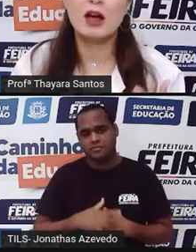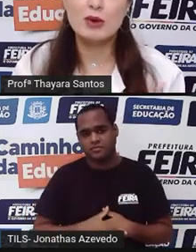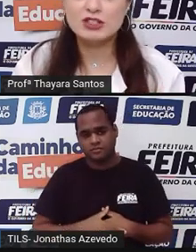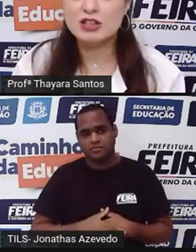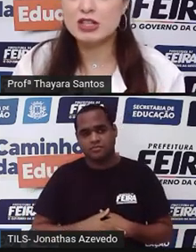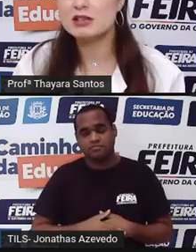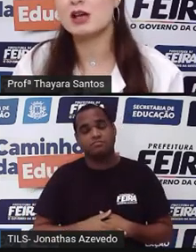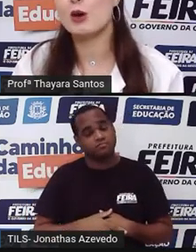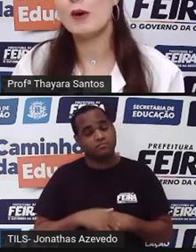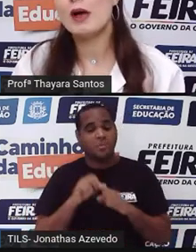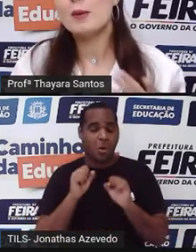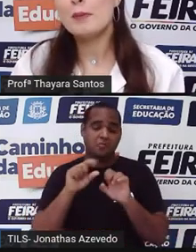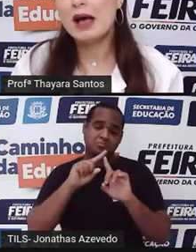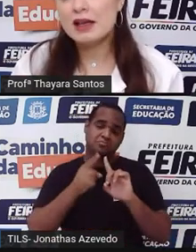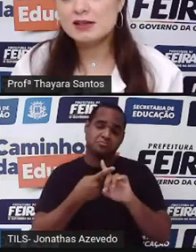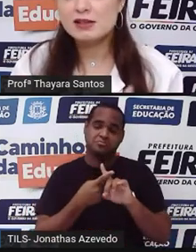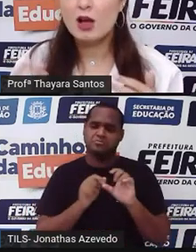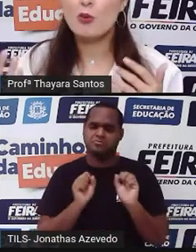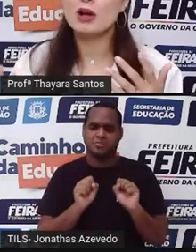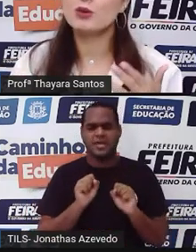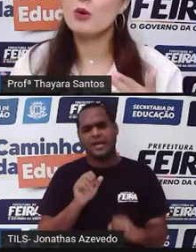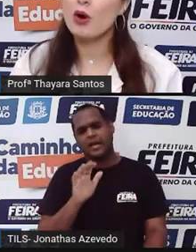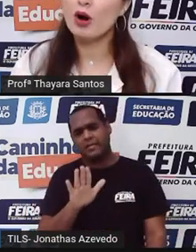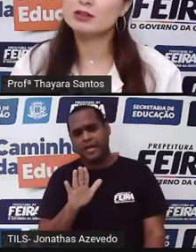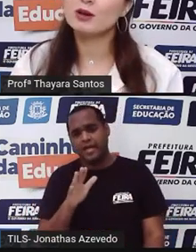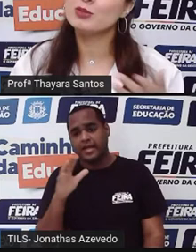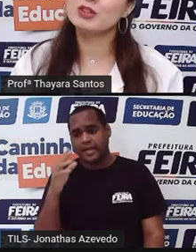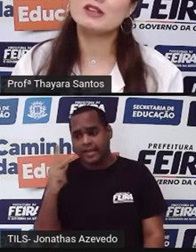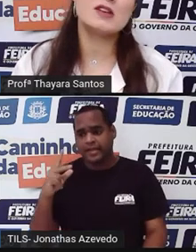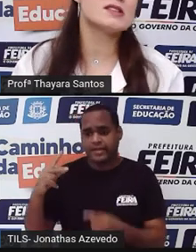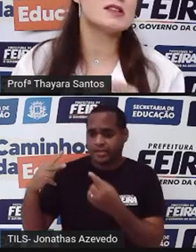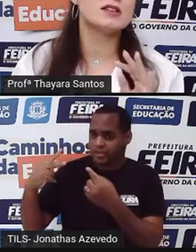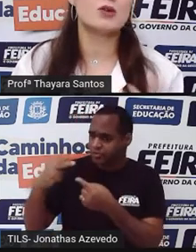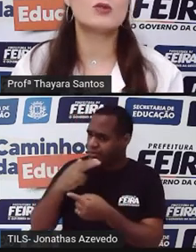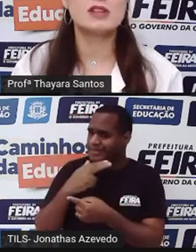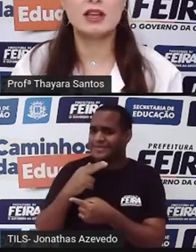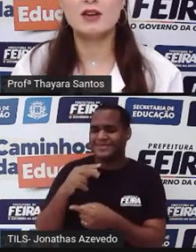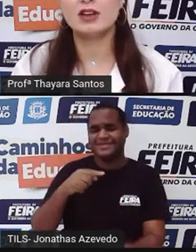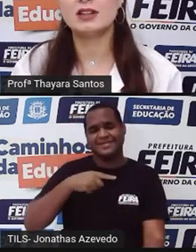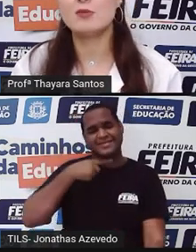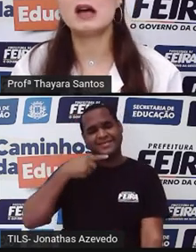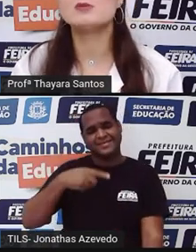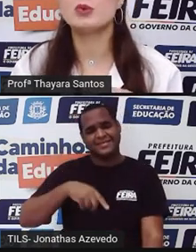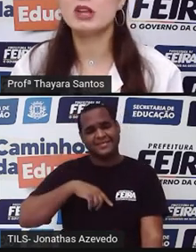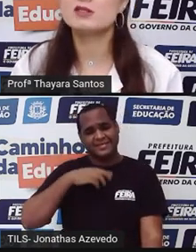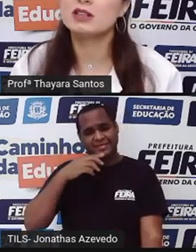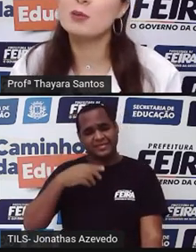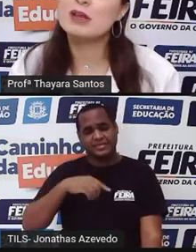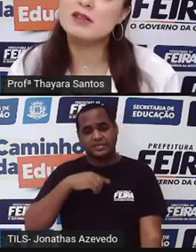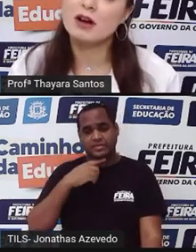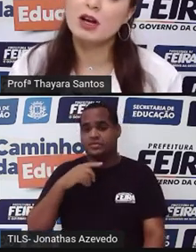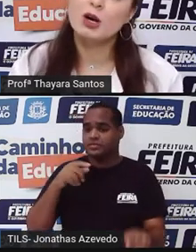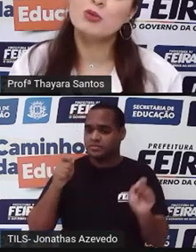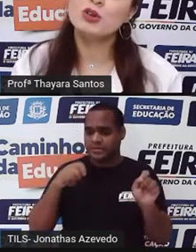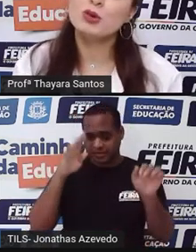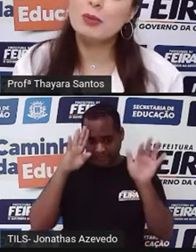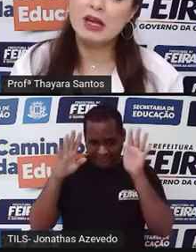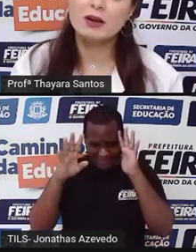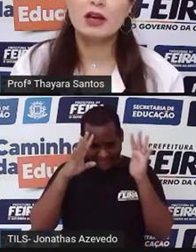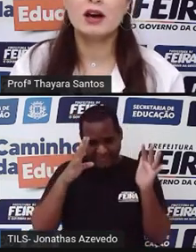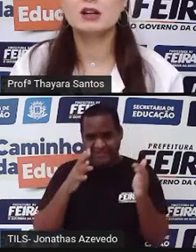tentar uma gestação mas quando corta muitas vezes ele não consegue reverter mais por isso que tem que pensar